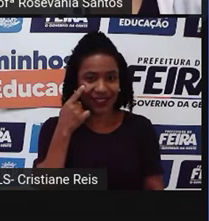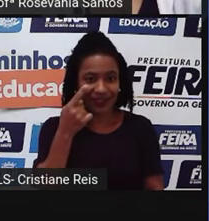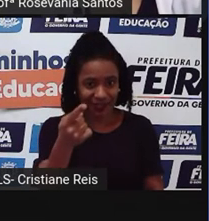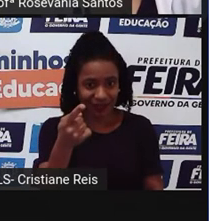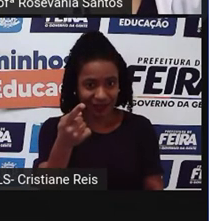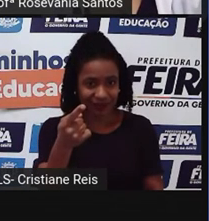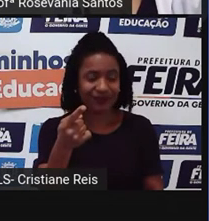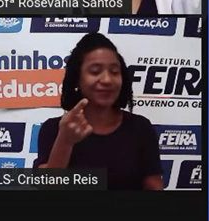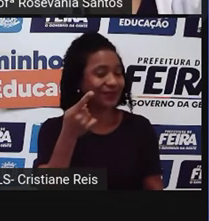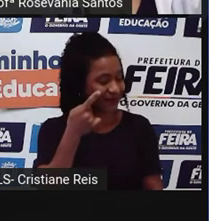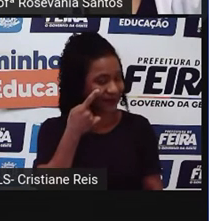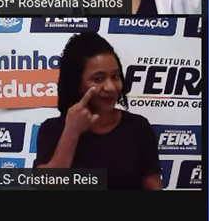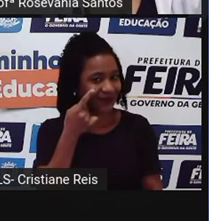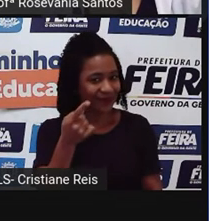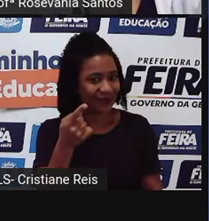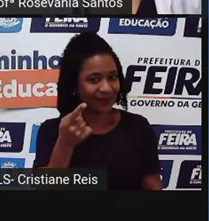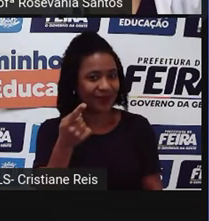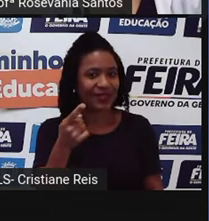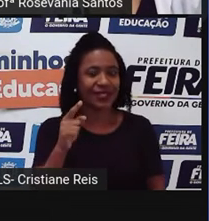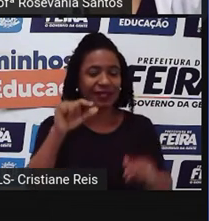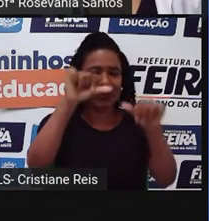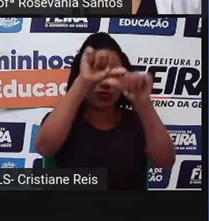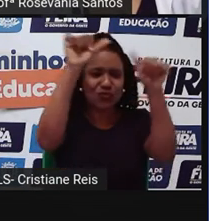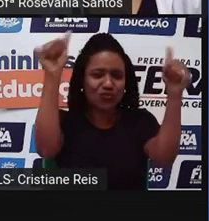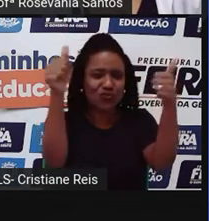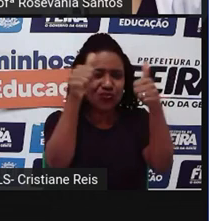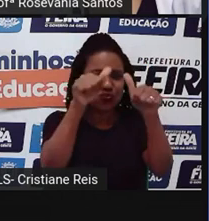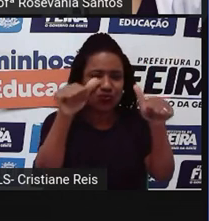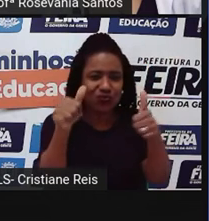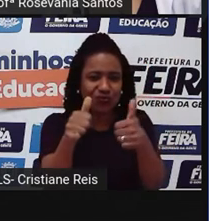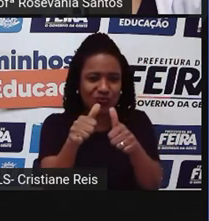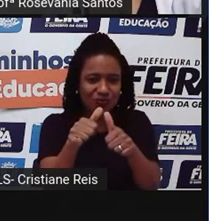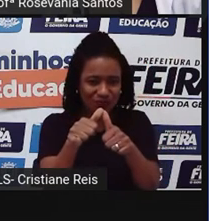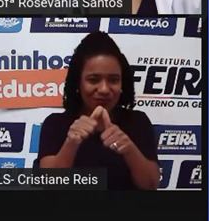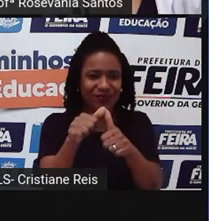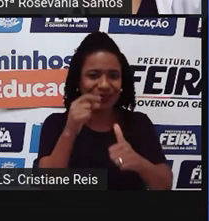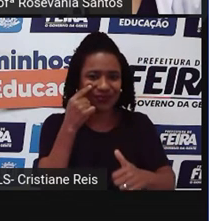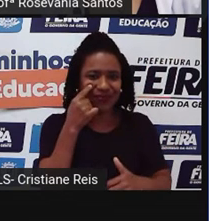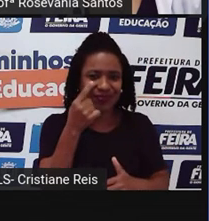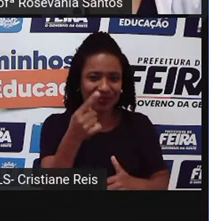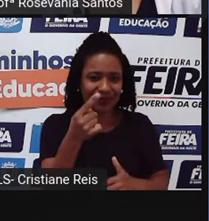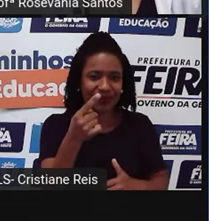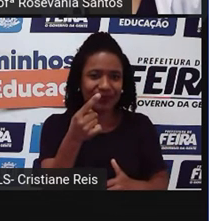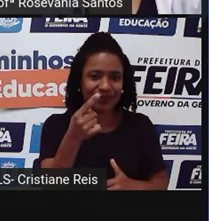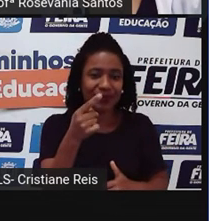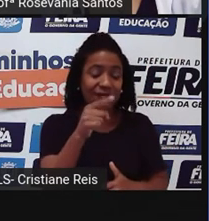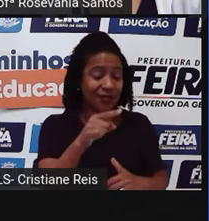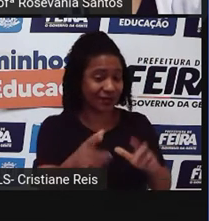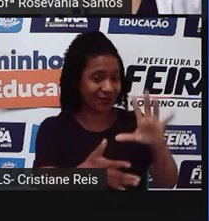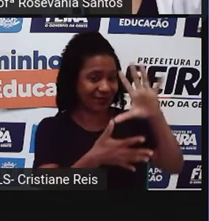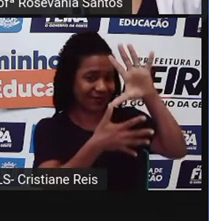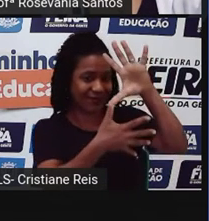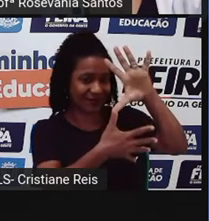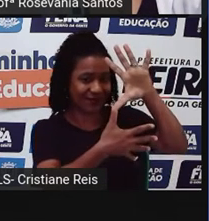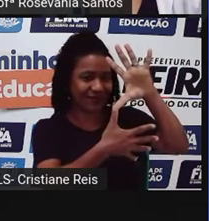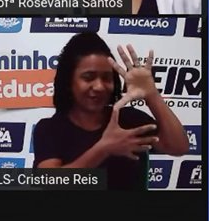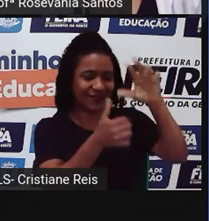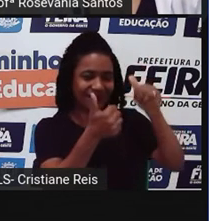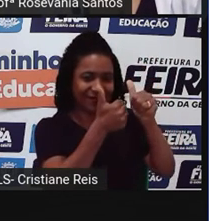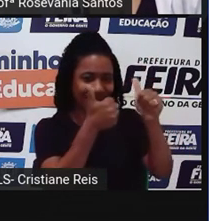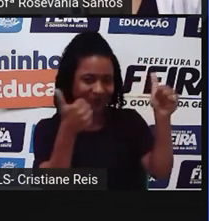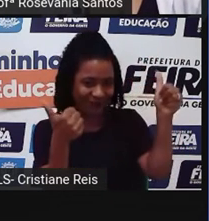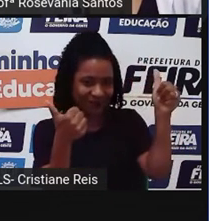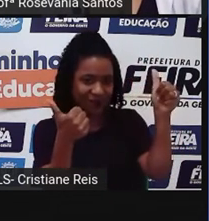ó, aqui um mapinha dela, né, que está pegando até um pedacinho, né, da América do Sul, mas aqui a